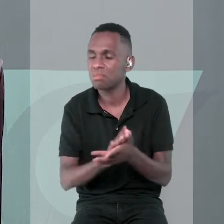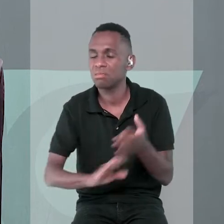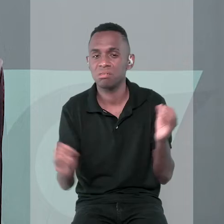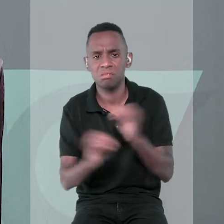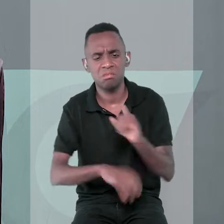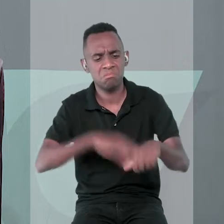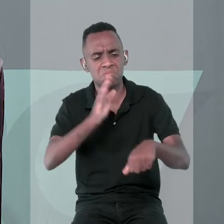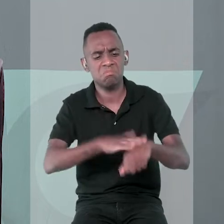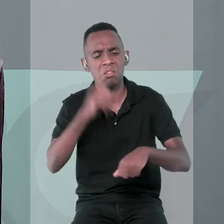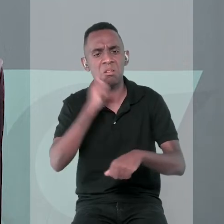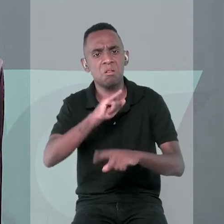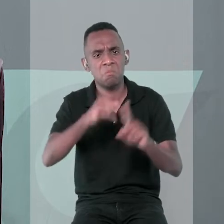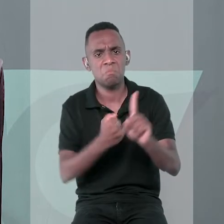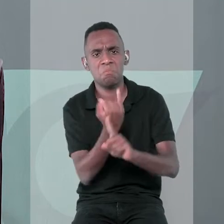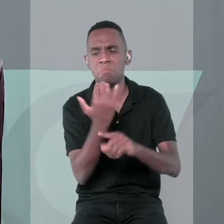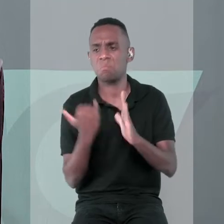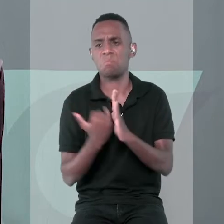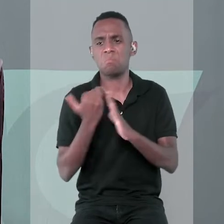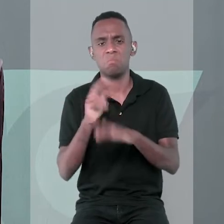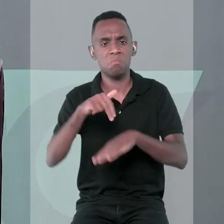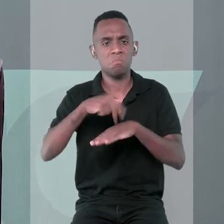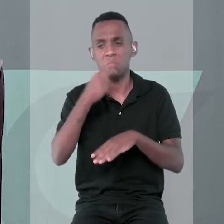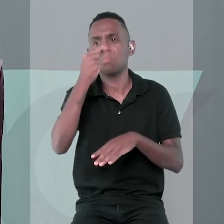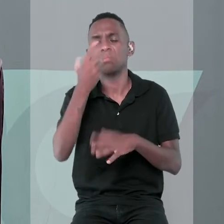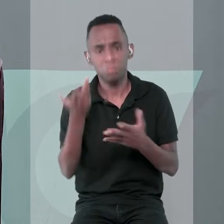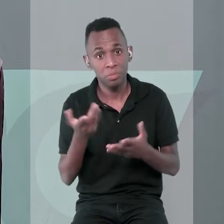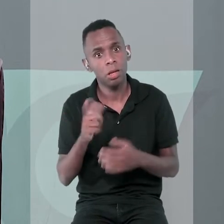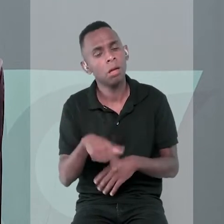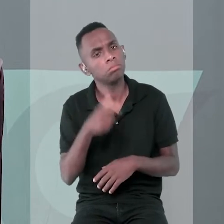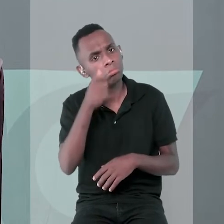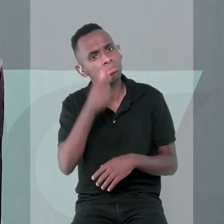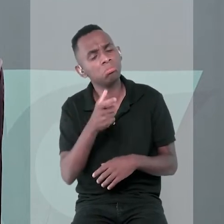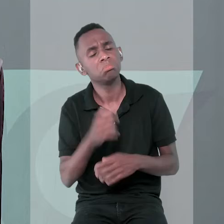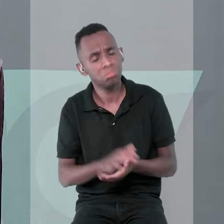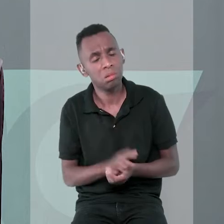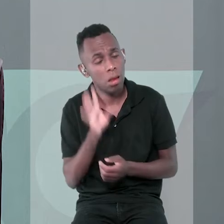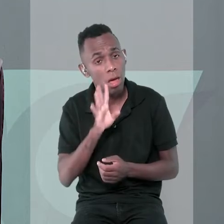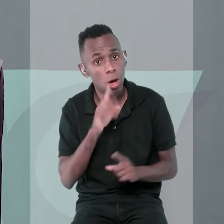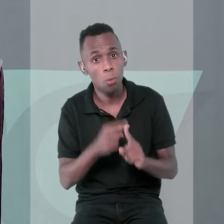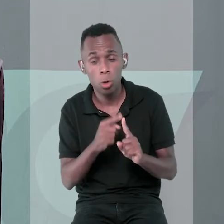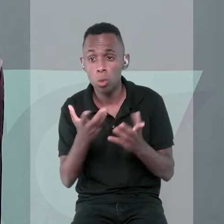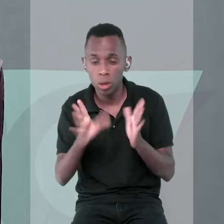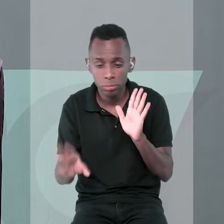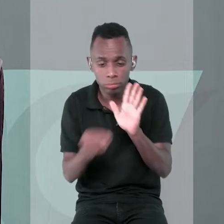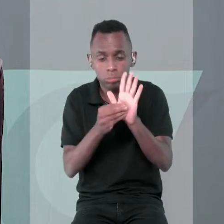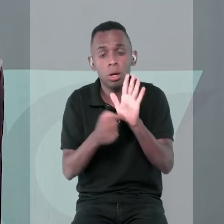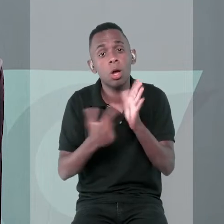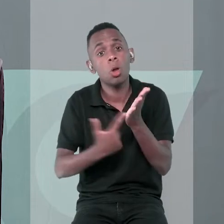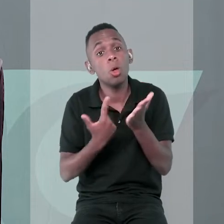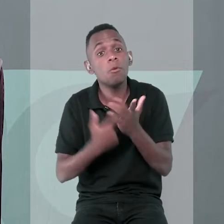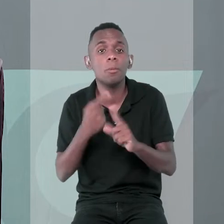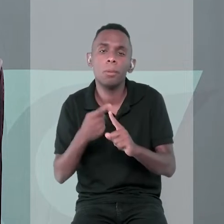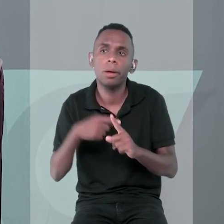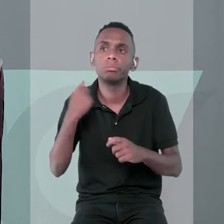A garota era tupetuda. E é impressionante, isso é muito legal. Eu quis trazer isso para o livro, porque é